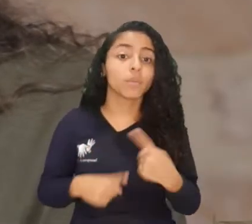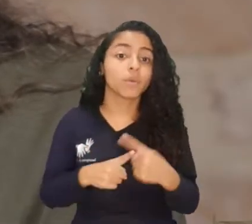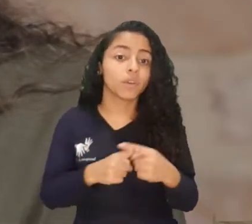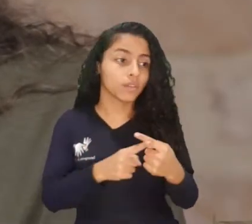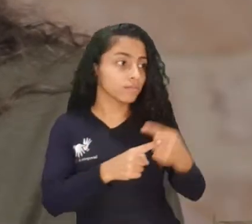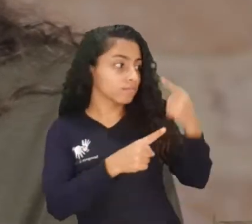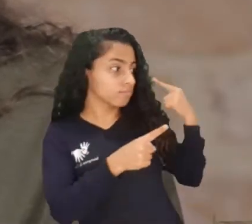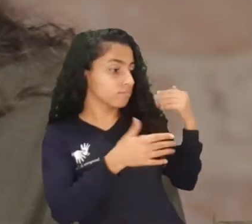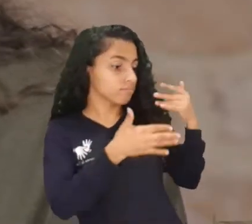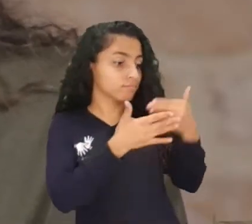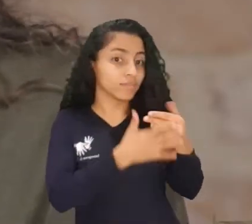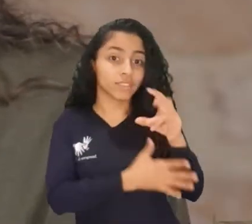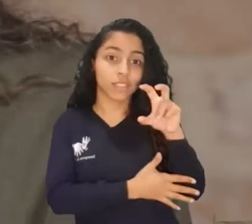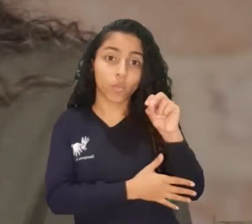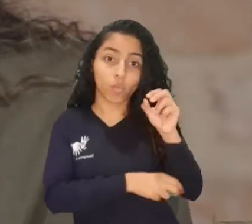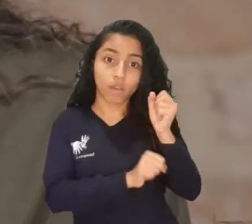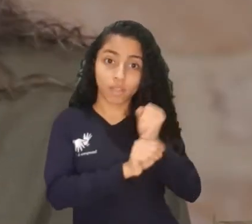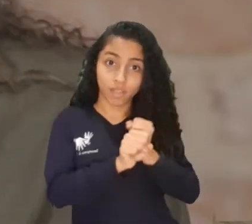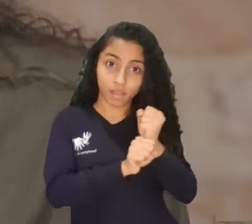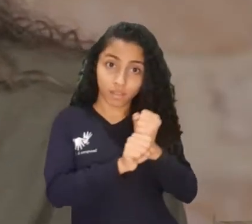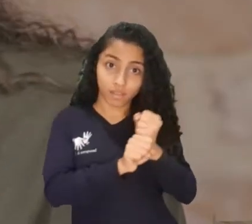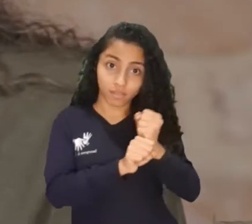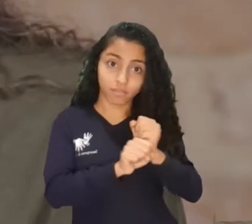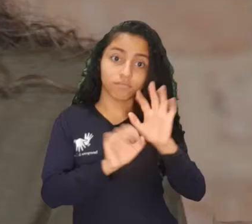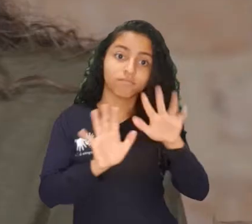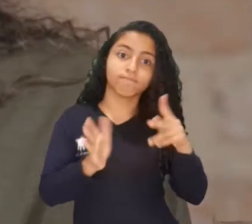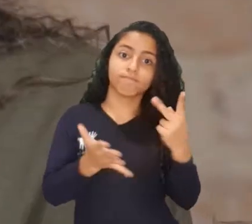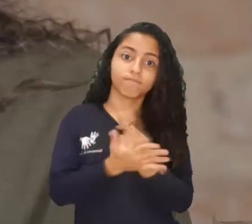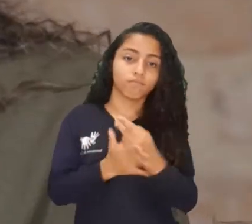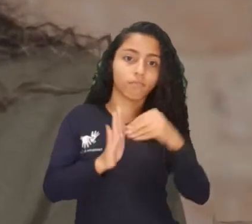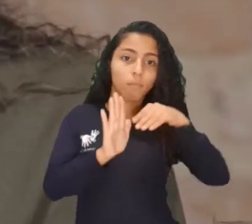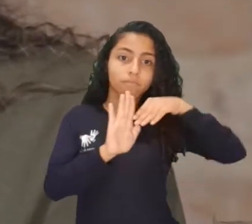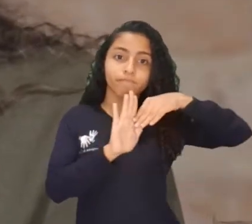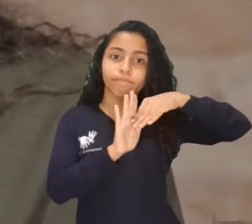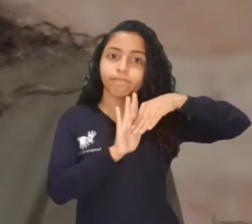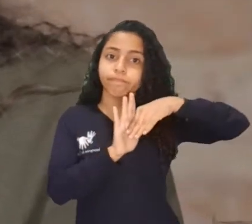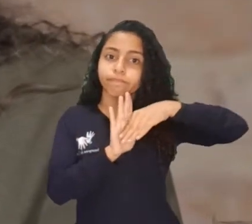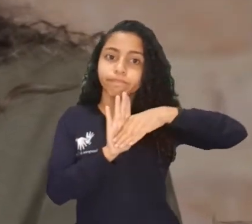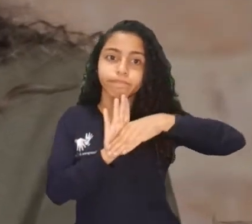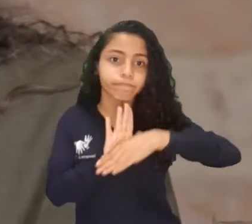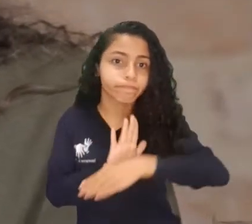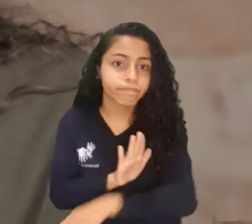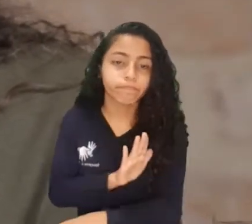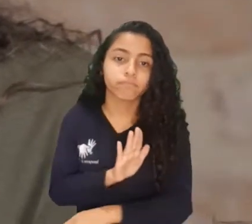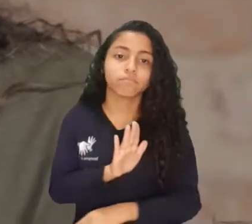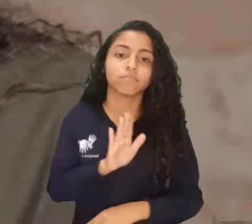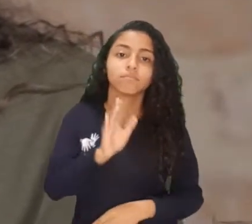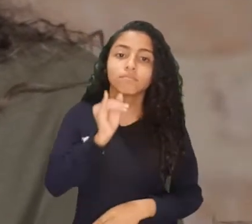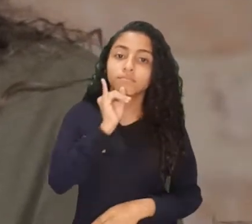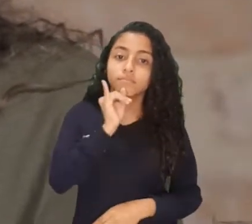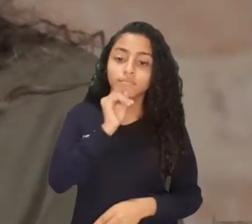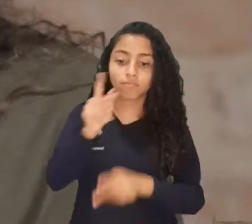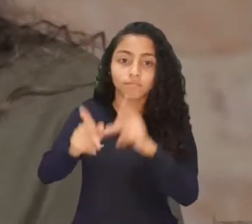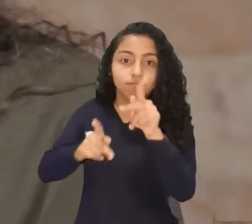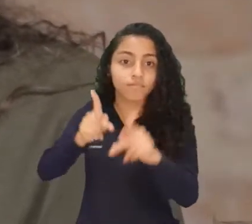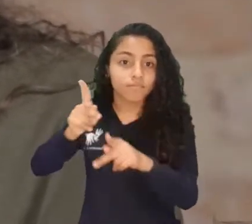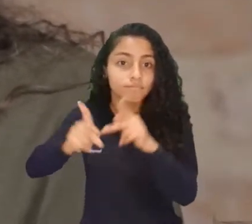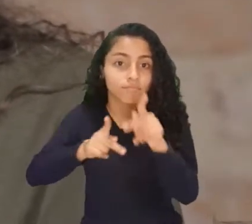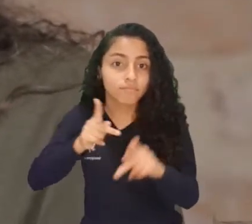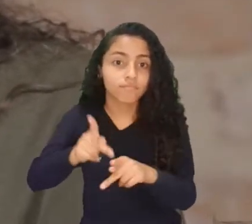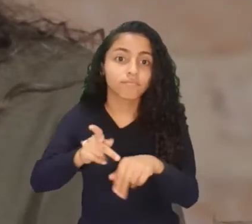tem registrado declínios importantes, incluindo, por exemplo, declínios populacionais da ordem de mais